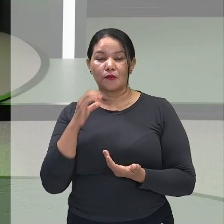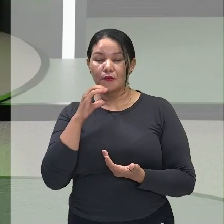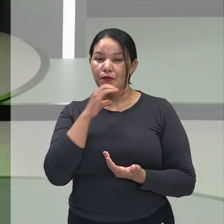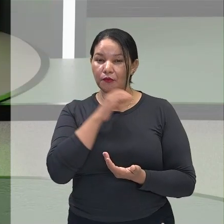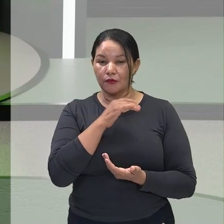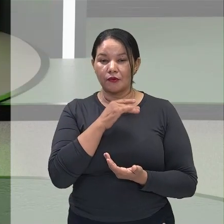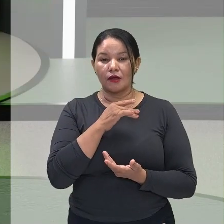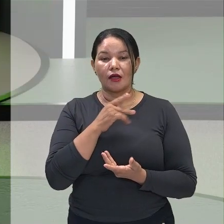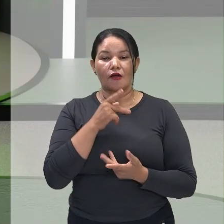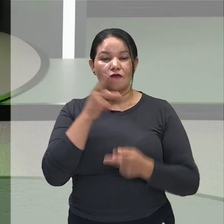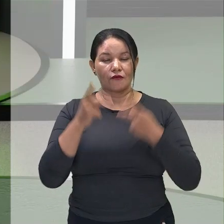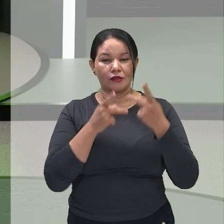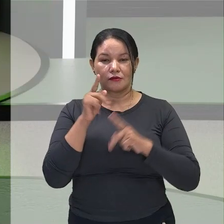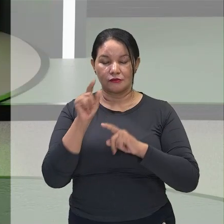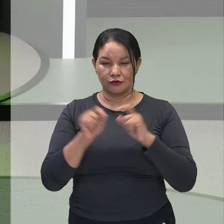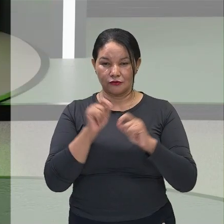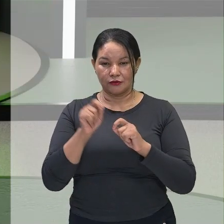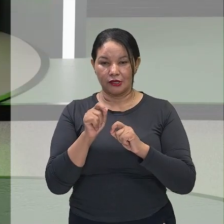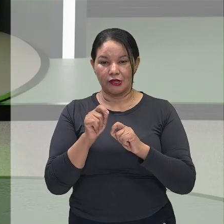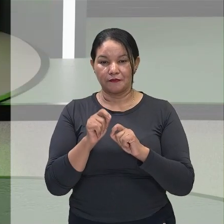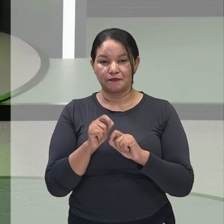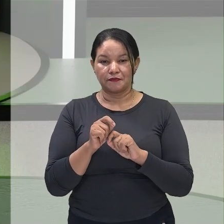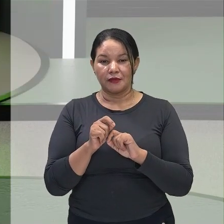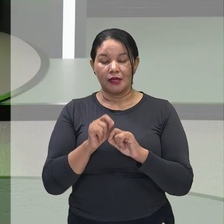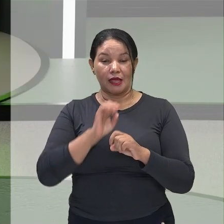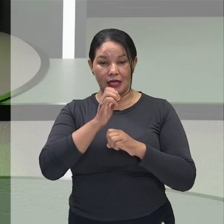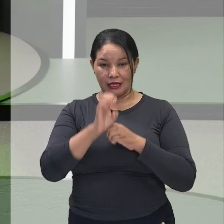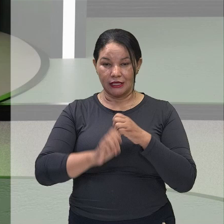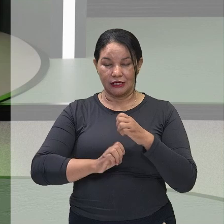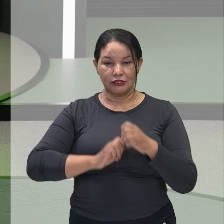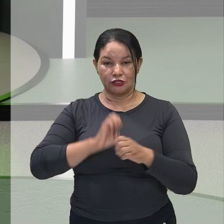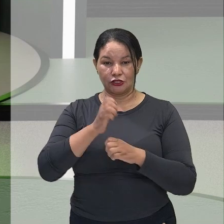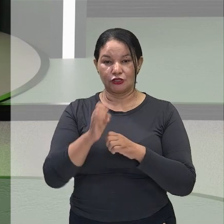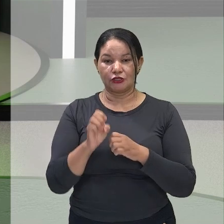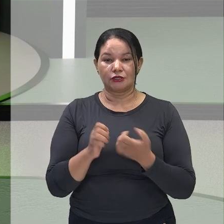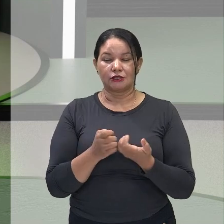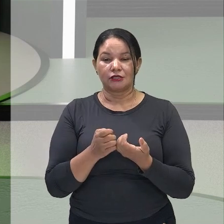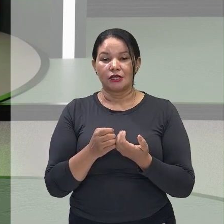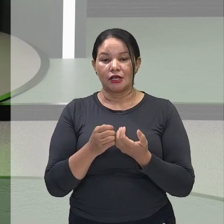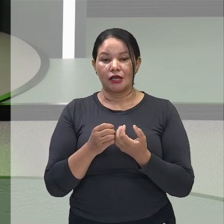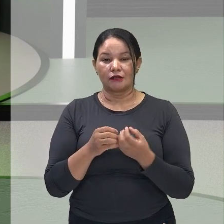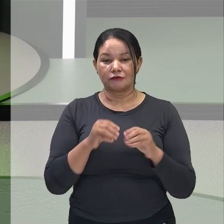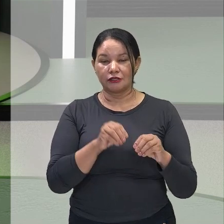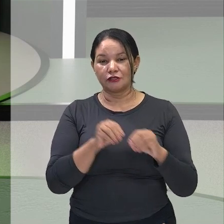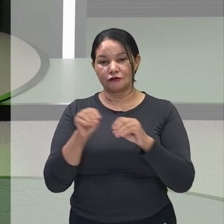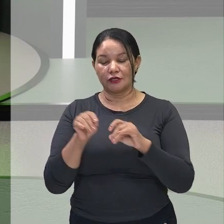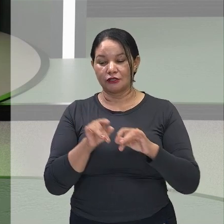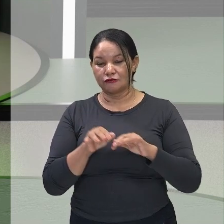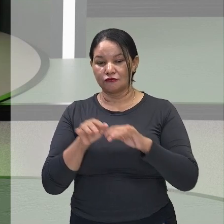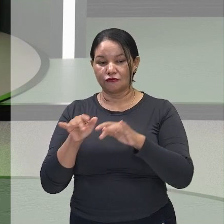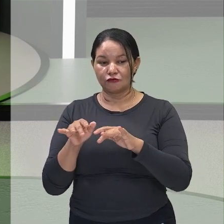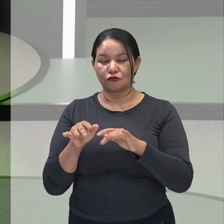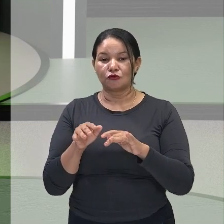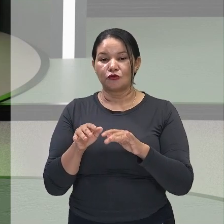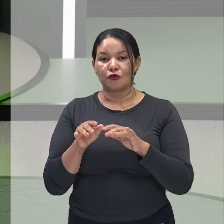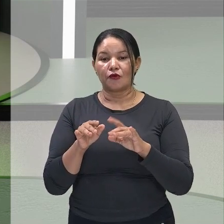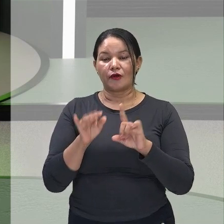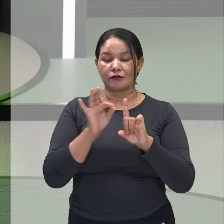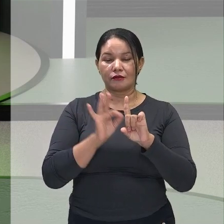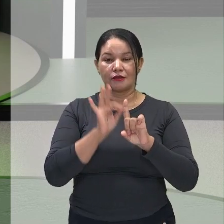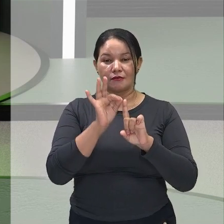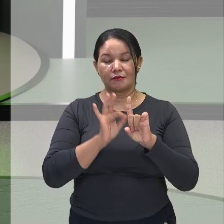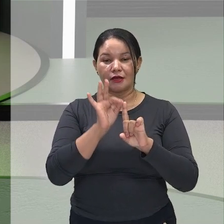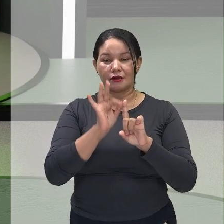dizemos, né, que o calor é a energia térmica transferida entre corpos que se encontram em